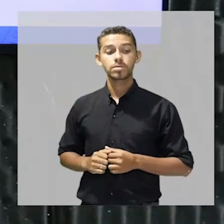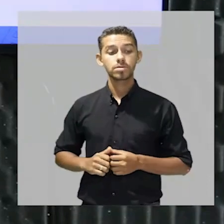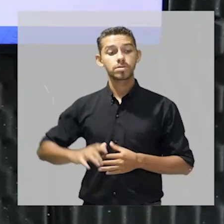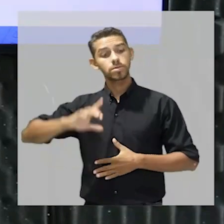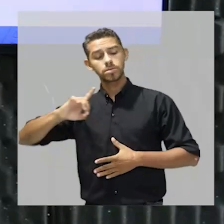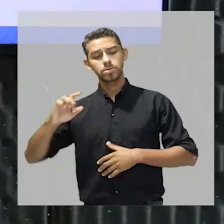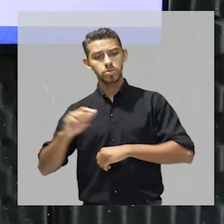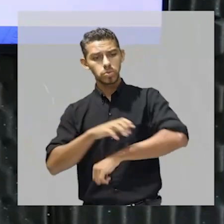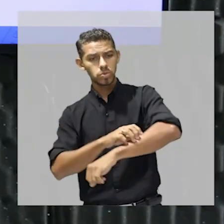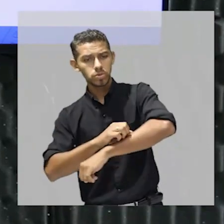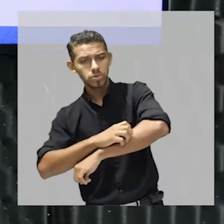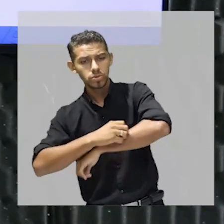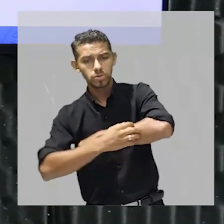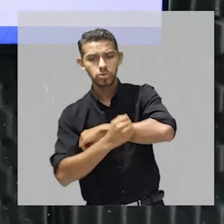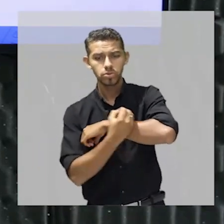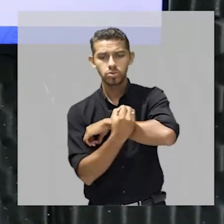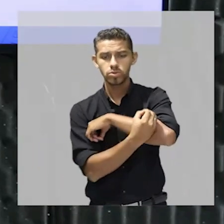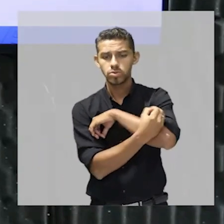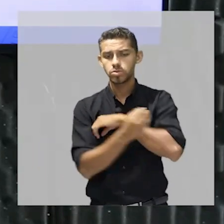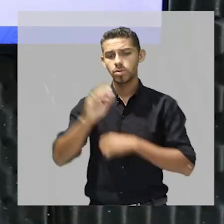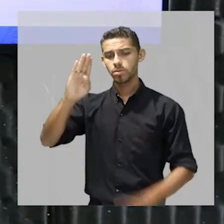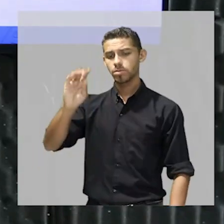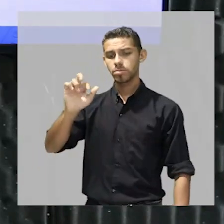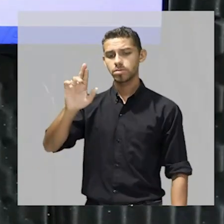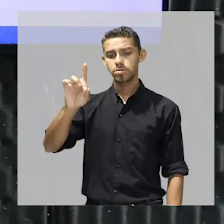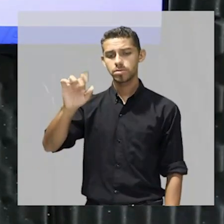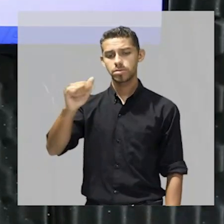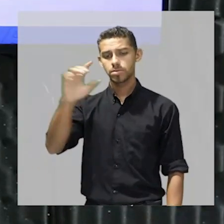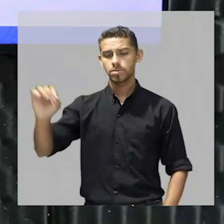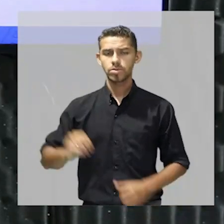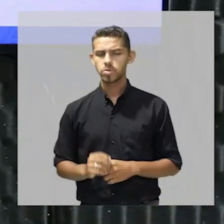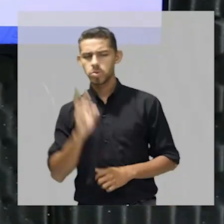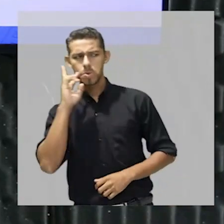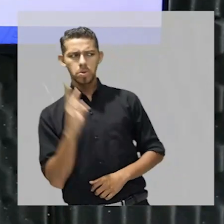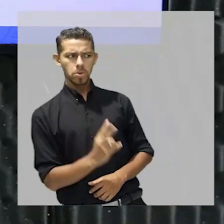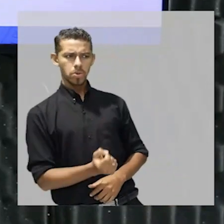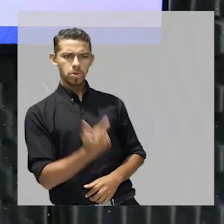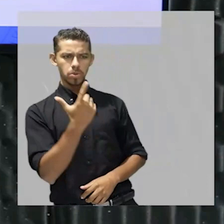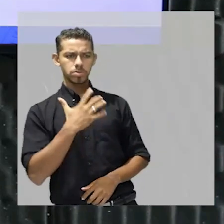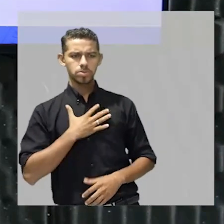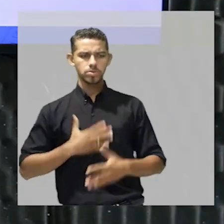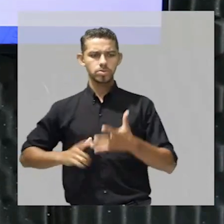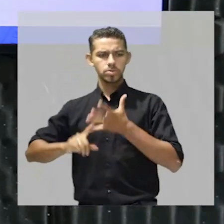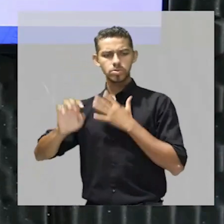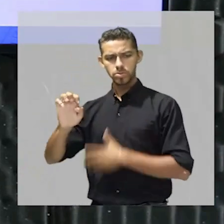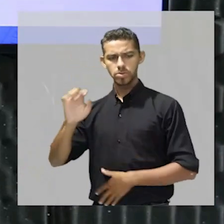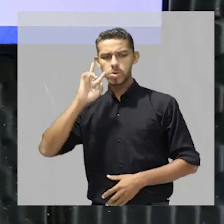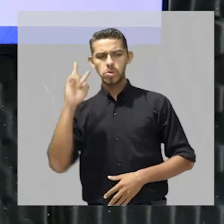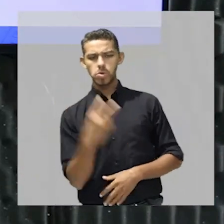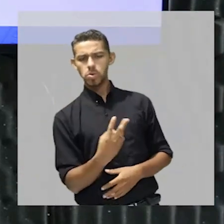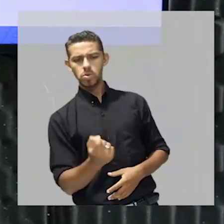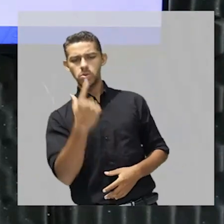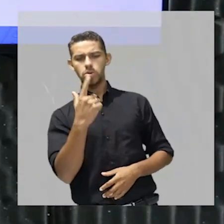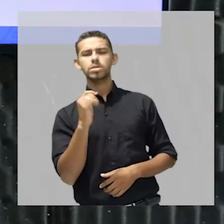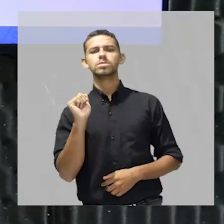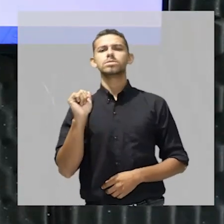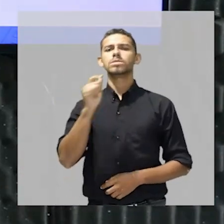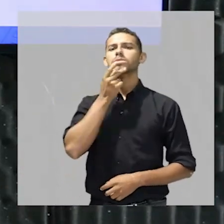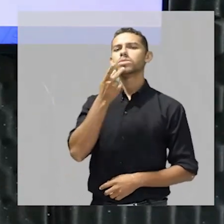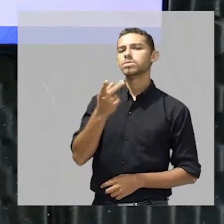mostrou os braços é cheio de bolhas a Barão todos os olhavam esperando o que diria Então olha só aqui eu